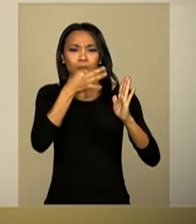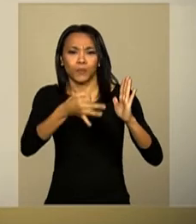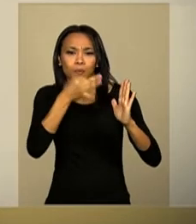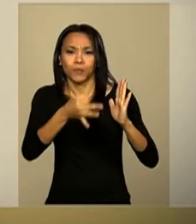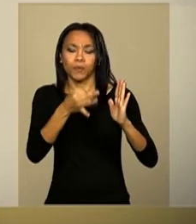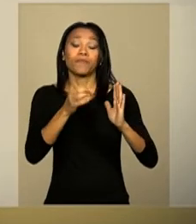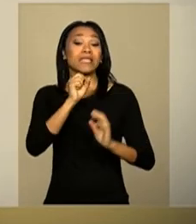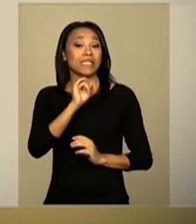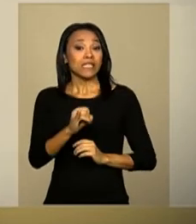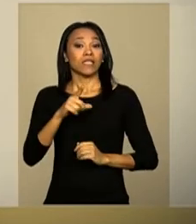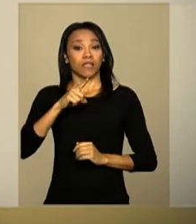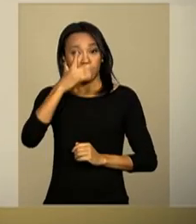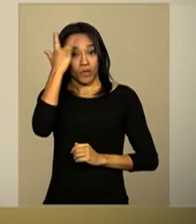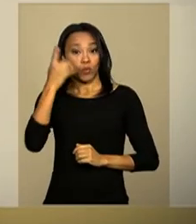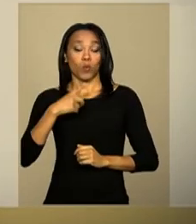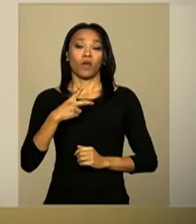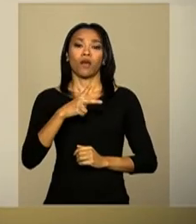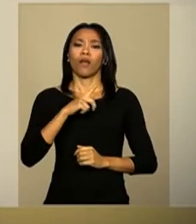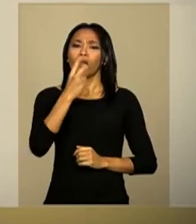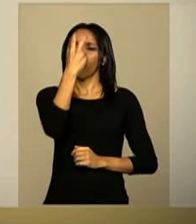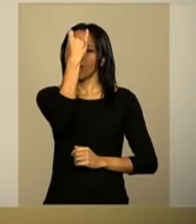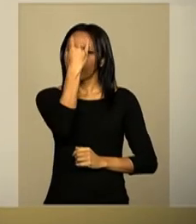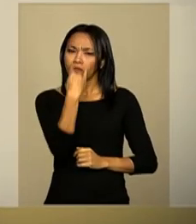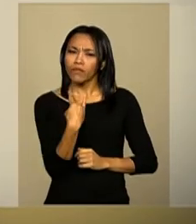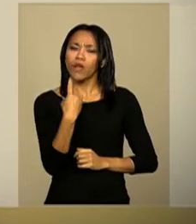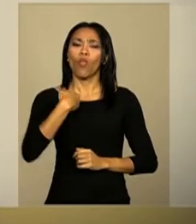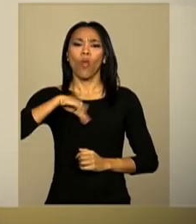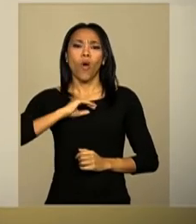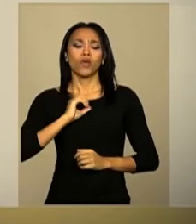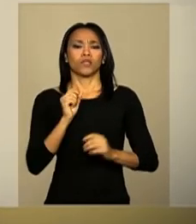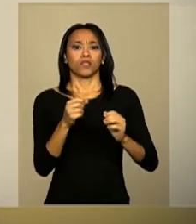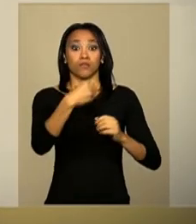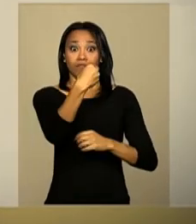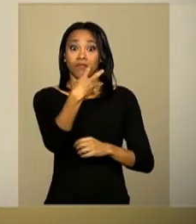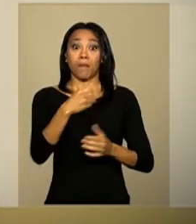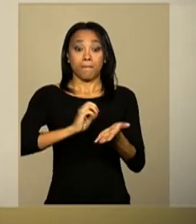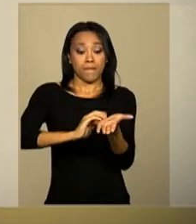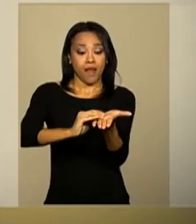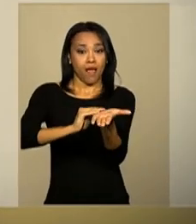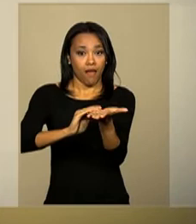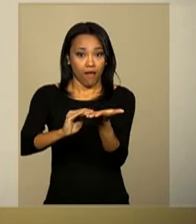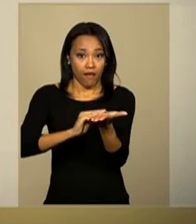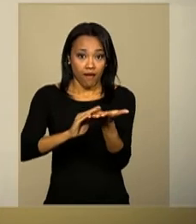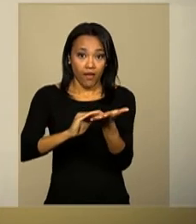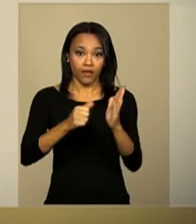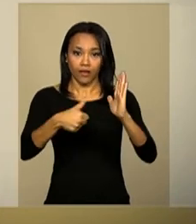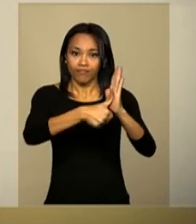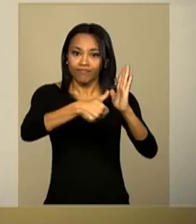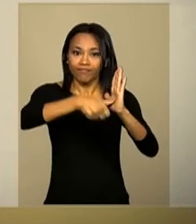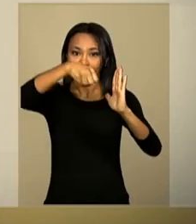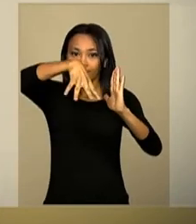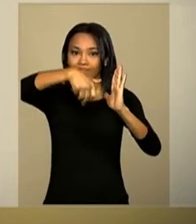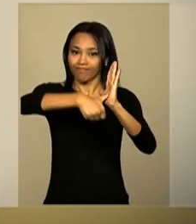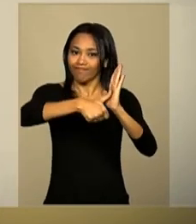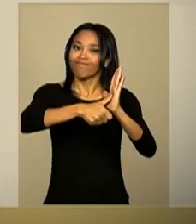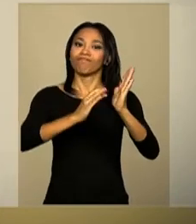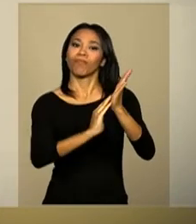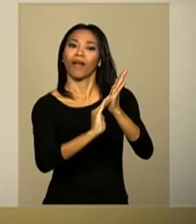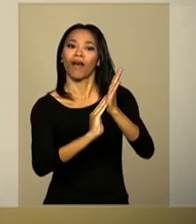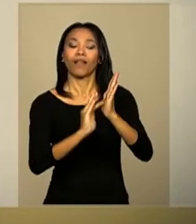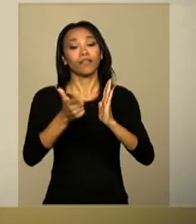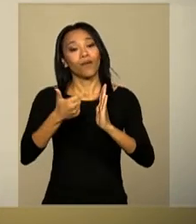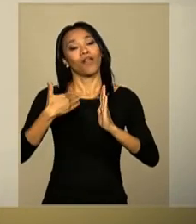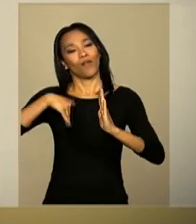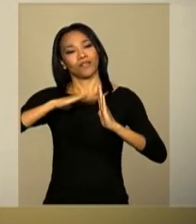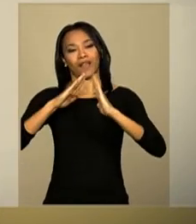sonora se for um deficiente visual nós colocamos sinalização Braille nos interruptores a nossa